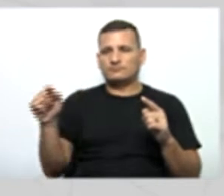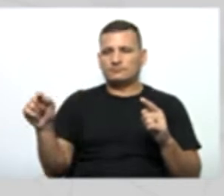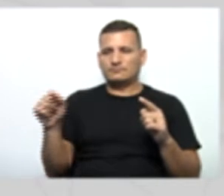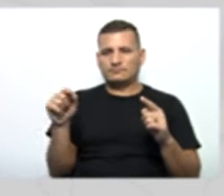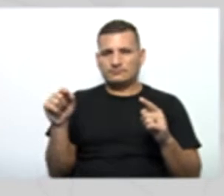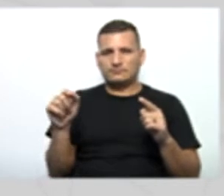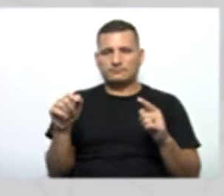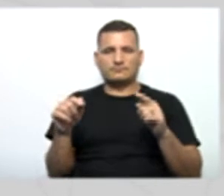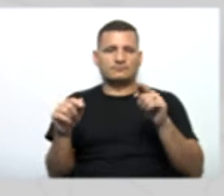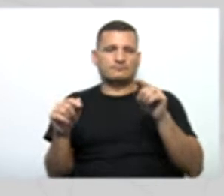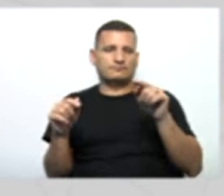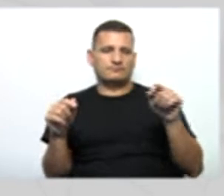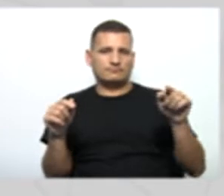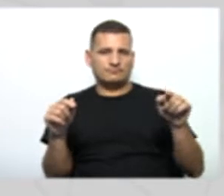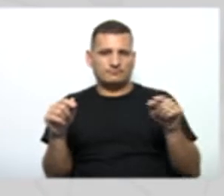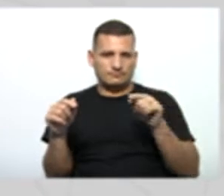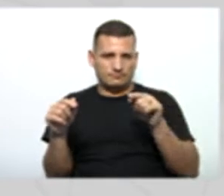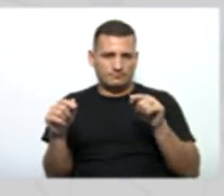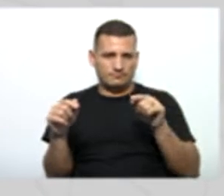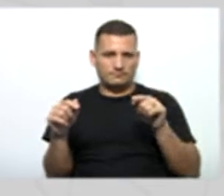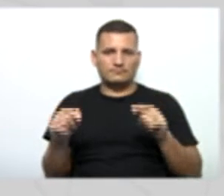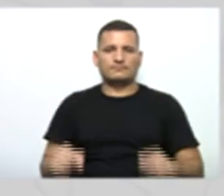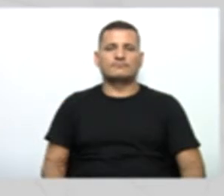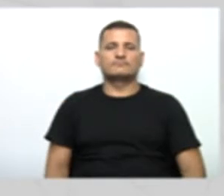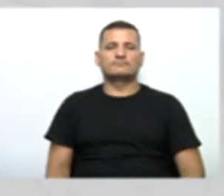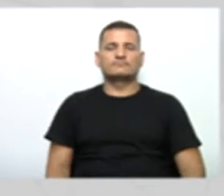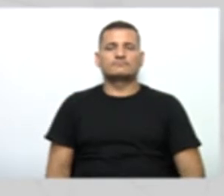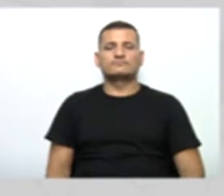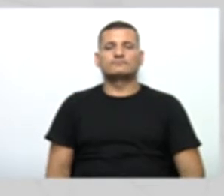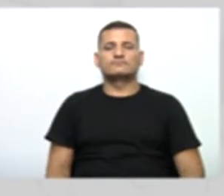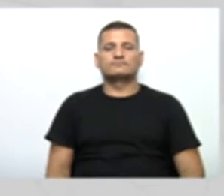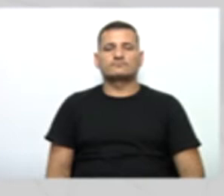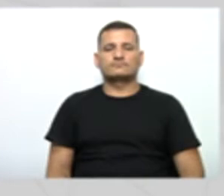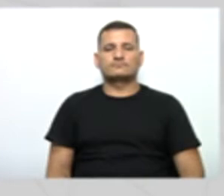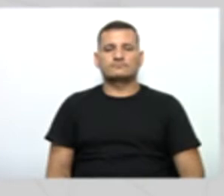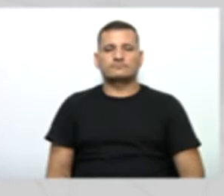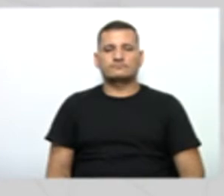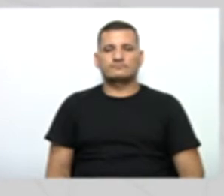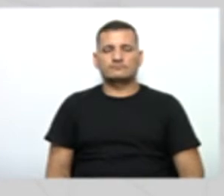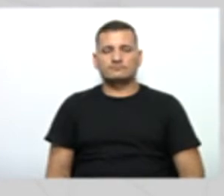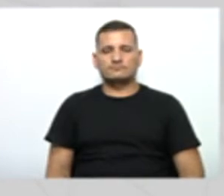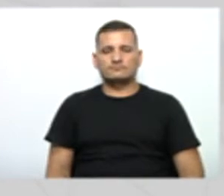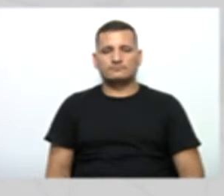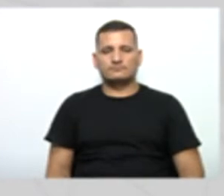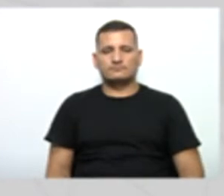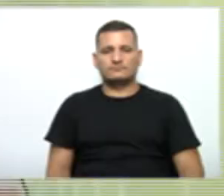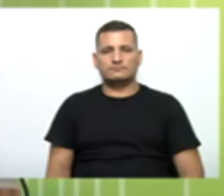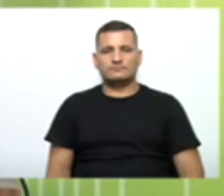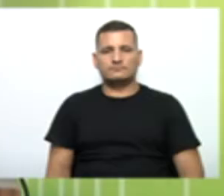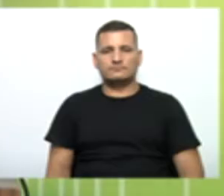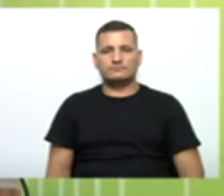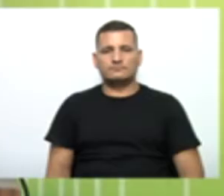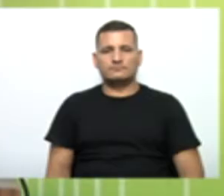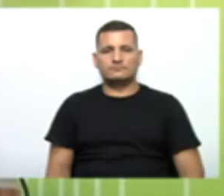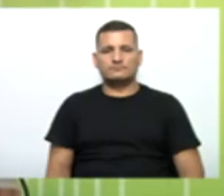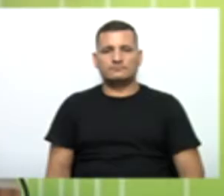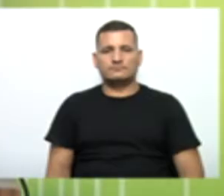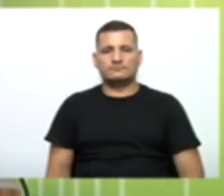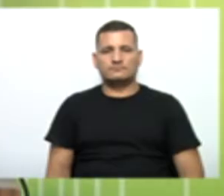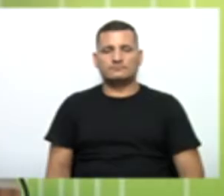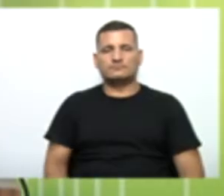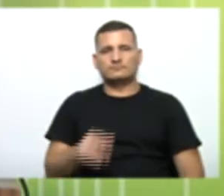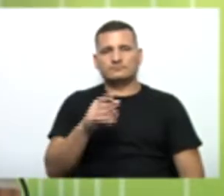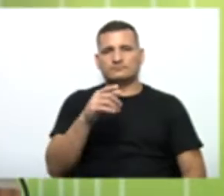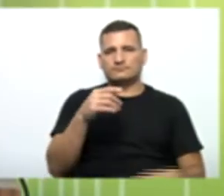uso mais geral. Pessoal, olhem aqui, ó. Vejam bem aqui, ó. Você tem